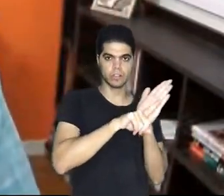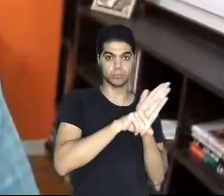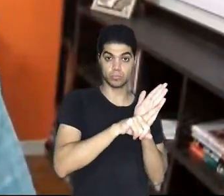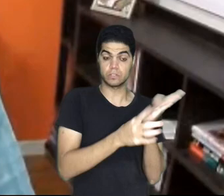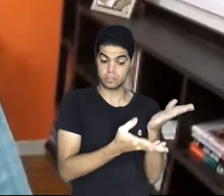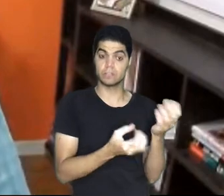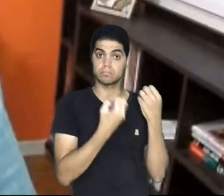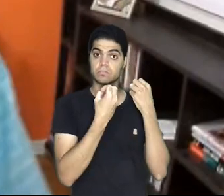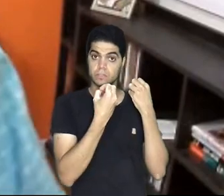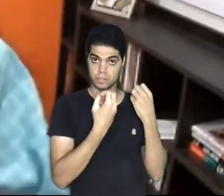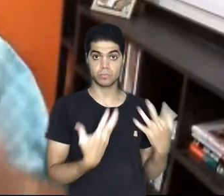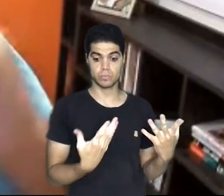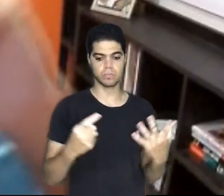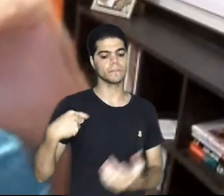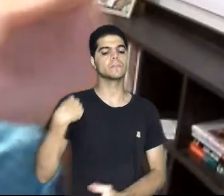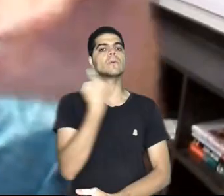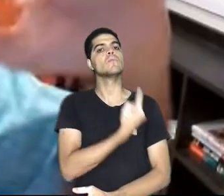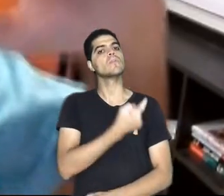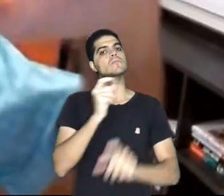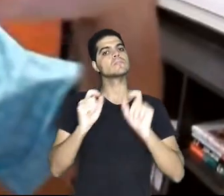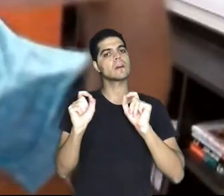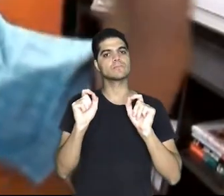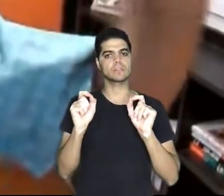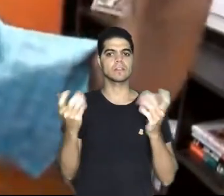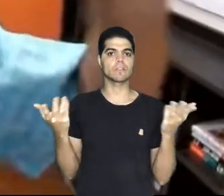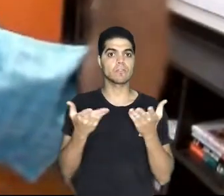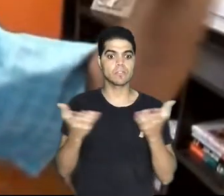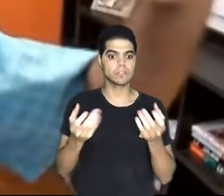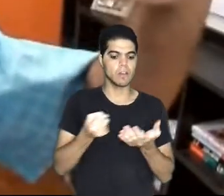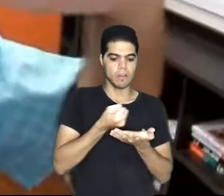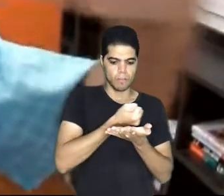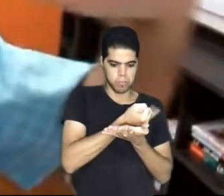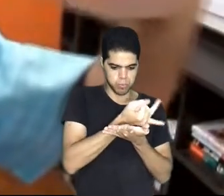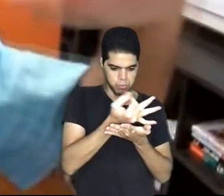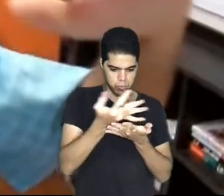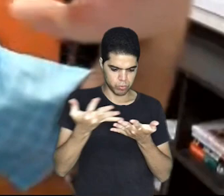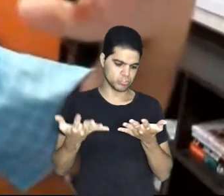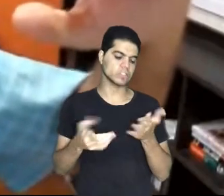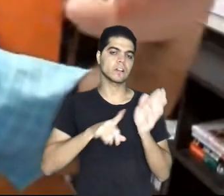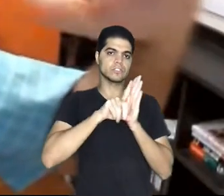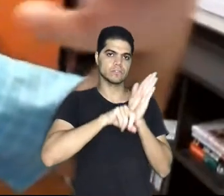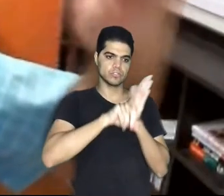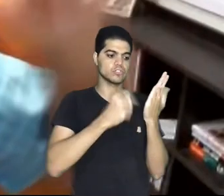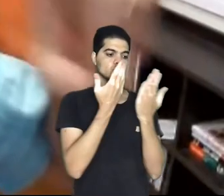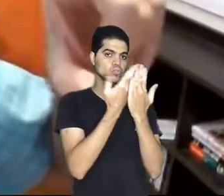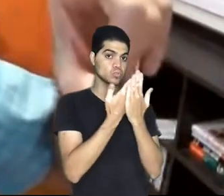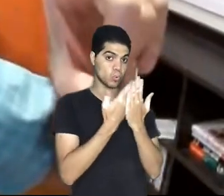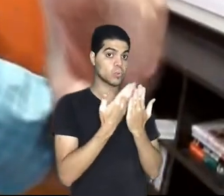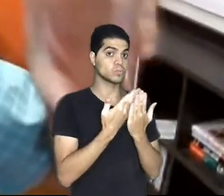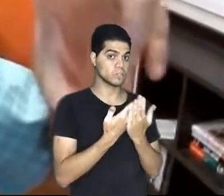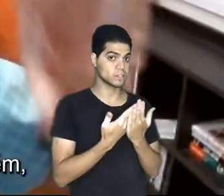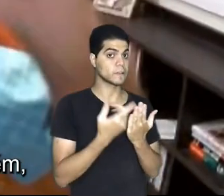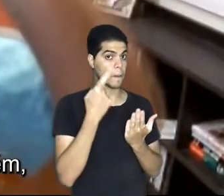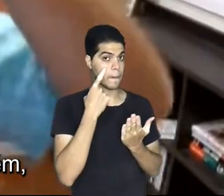bom. Então nós estamos, digamos, num pico quantitativo de estudos relativos à independência. Essa é a